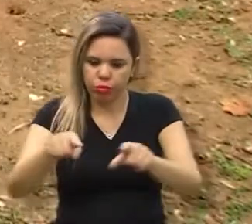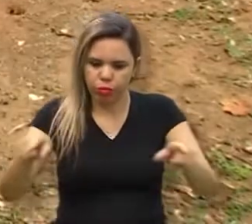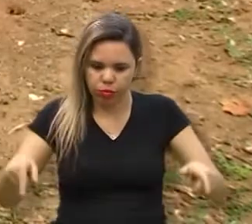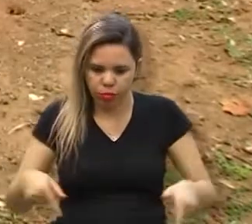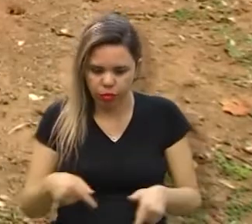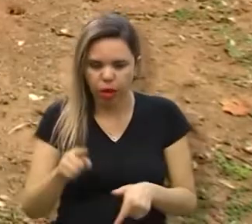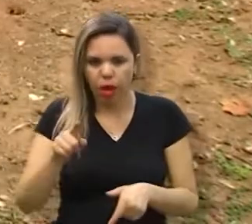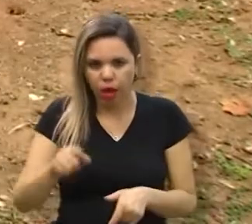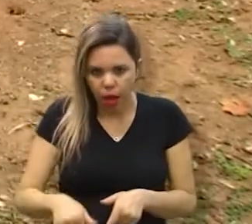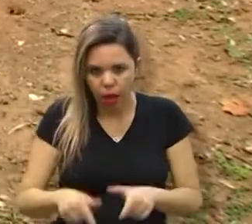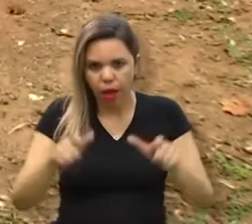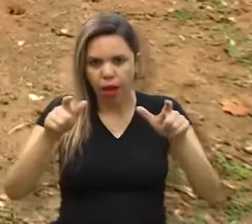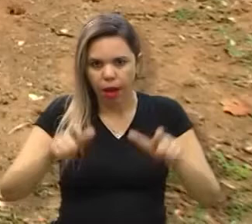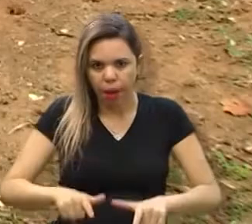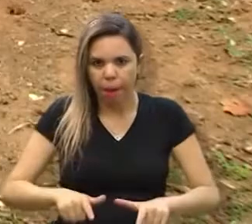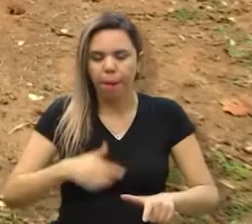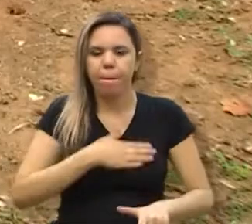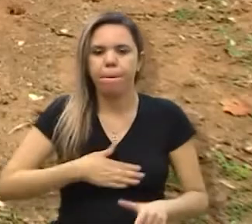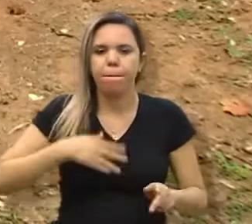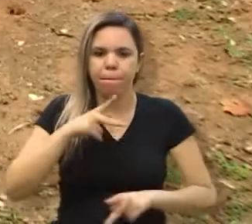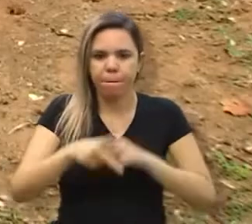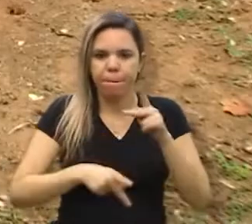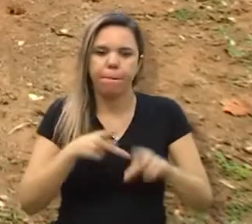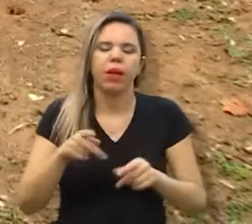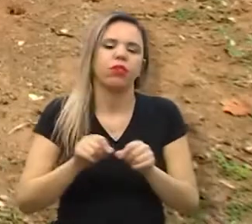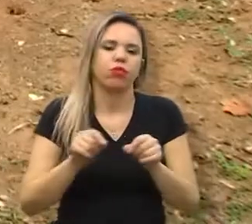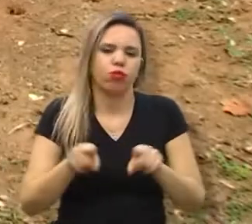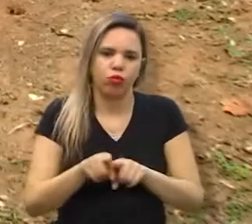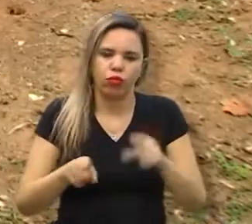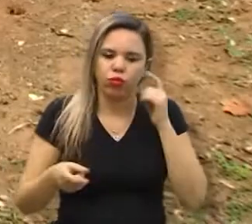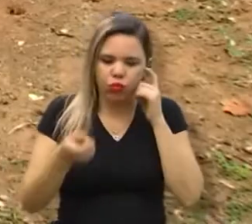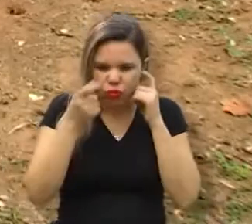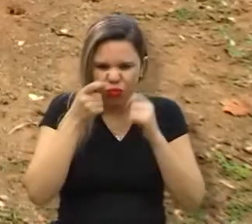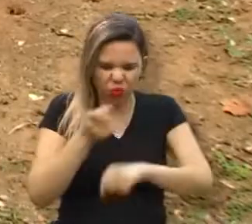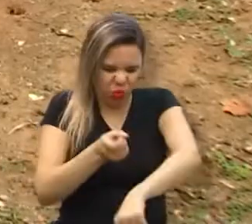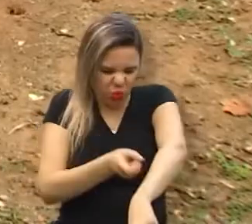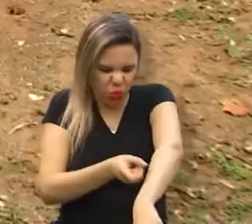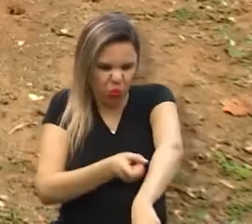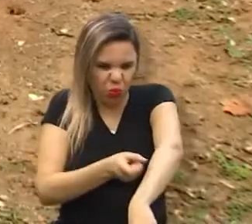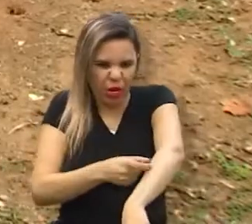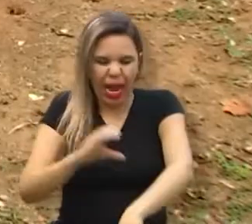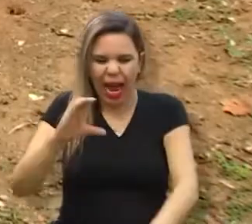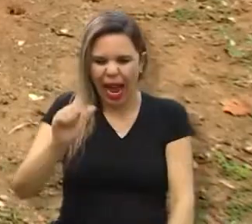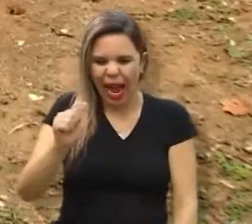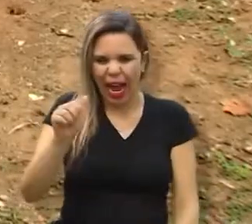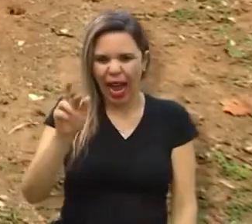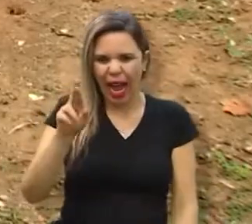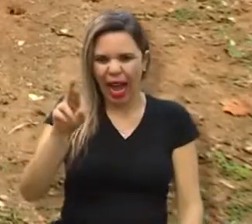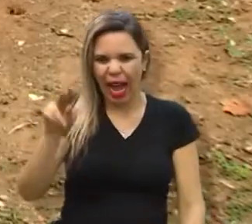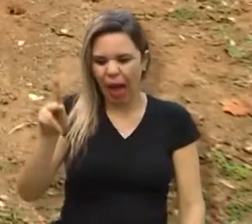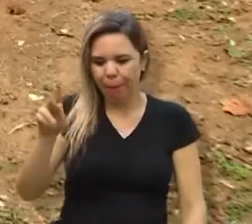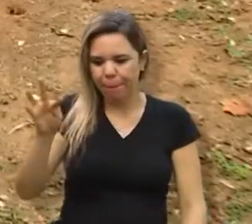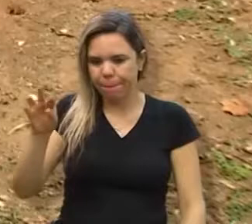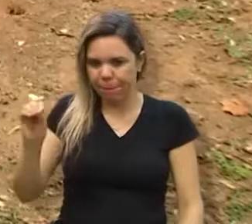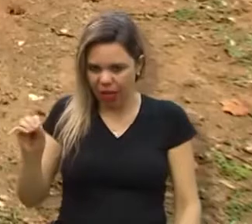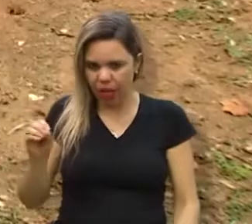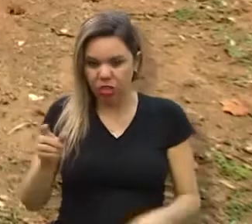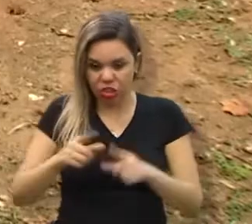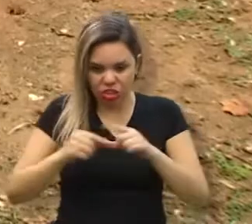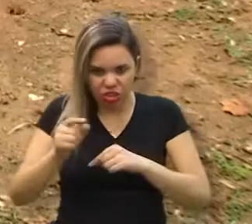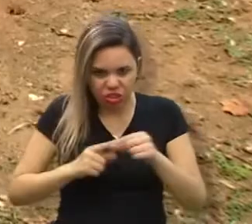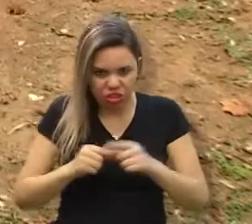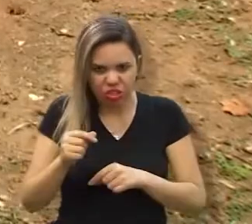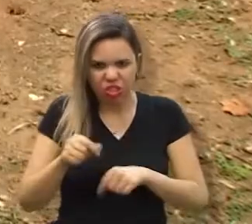lagos, principalmente, são um dos locais preferidos do carrapato estrela, que transmite a febre maculosa. E